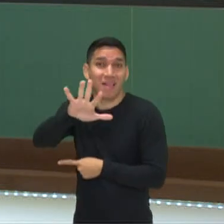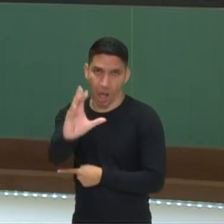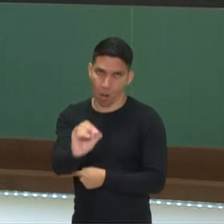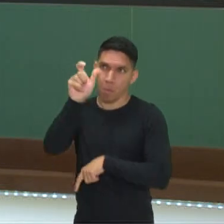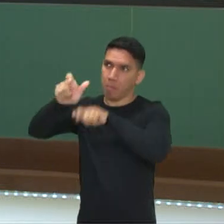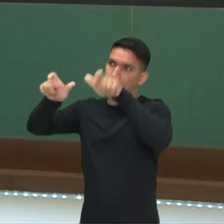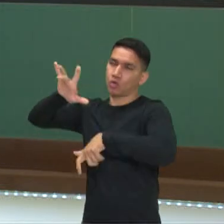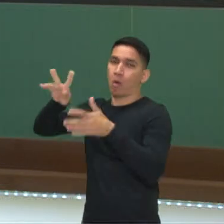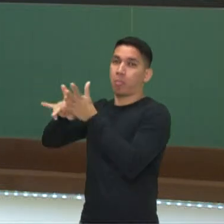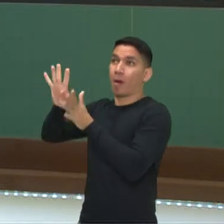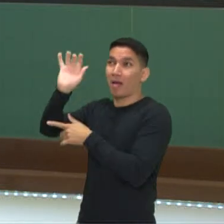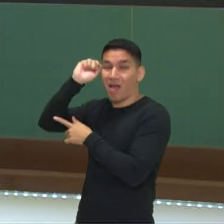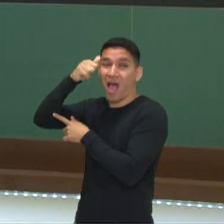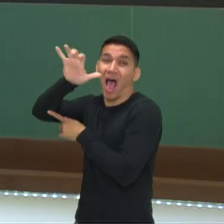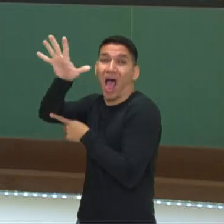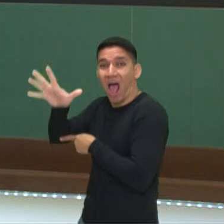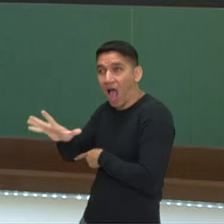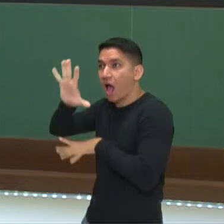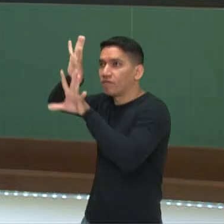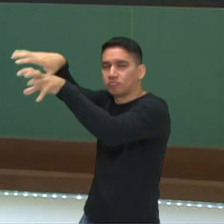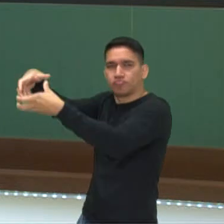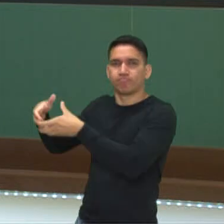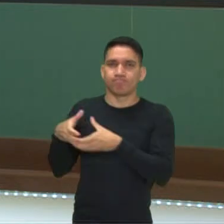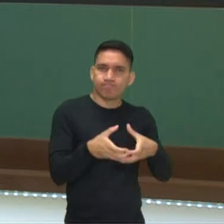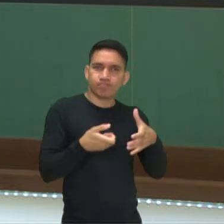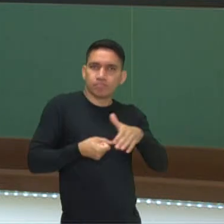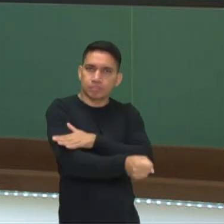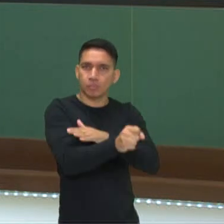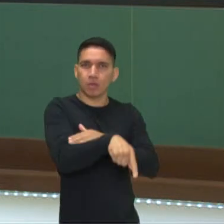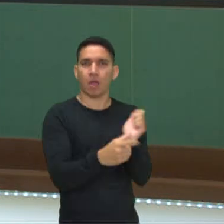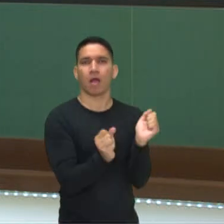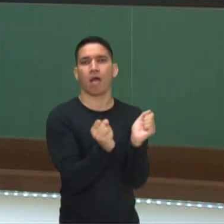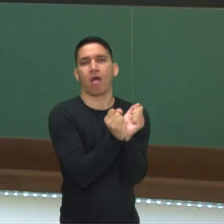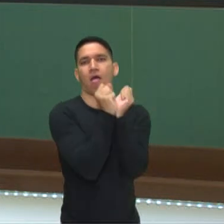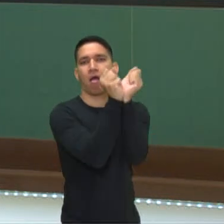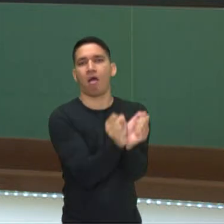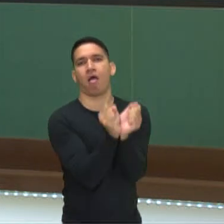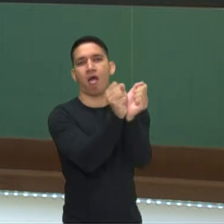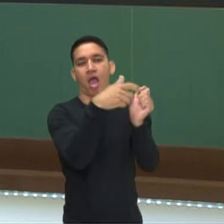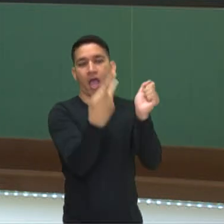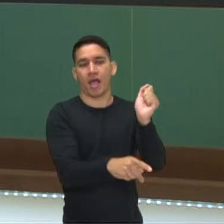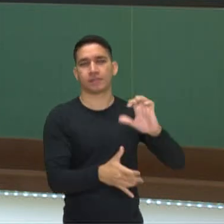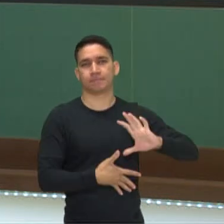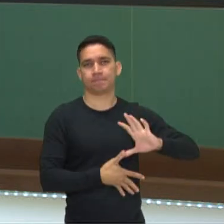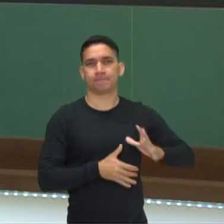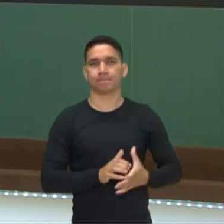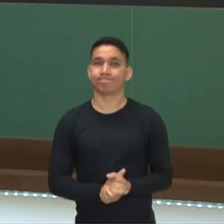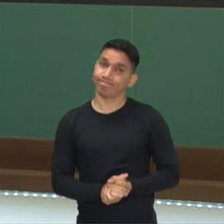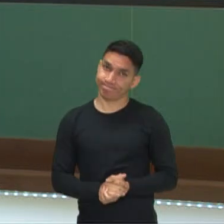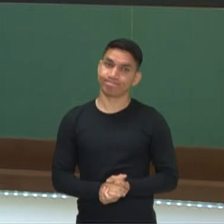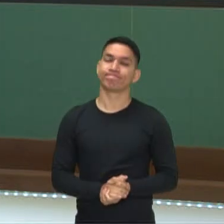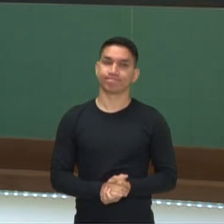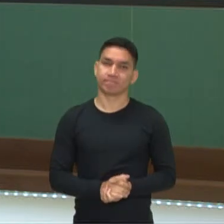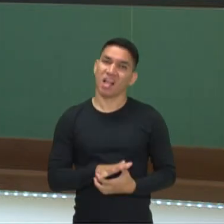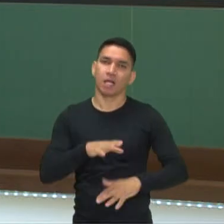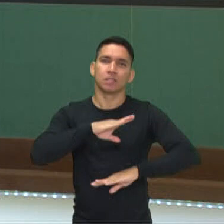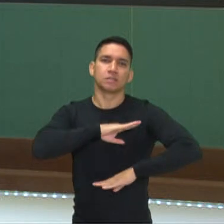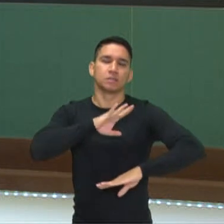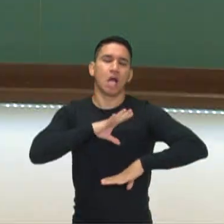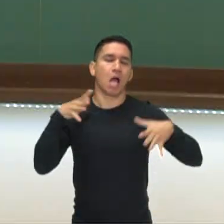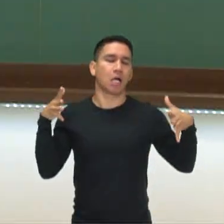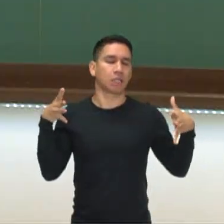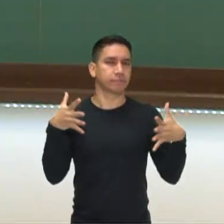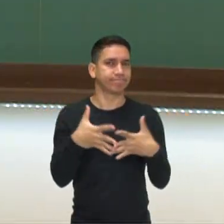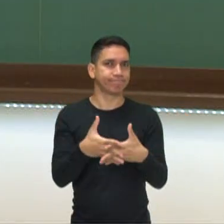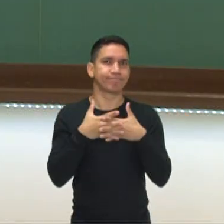retiradas de África e trazidas para serem colocadas em trabalhos escravizados aqui na América. É uma situação bastante